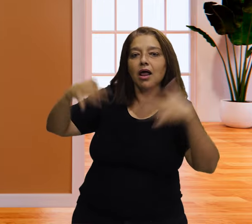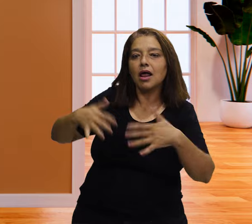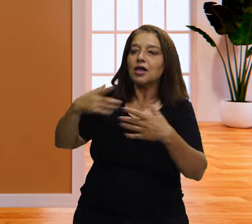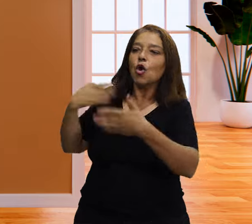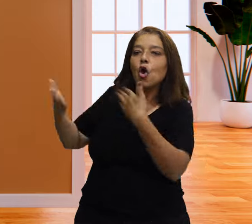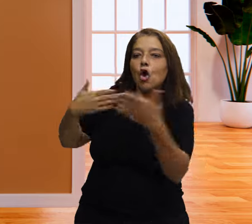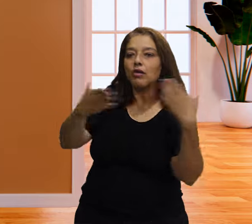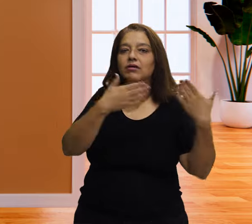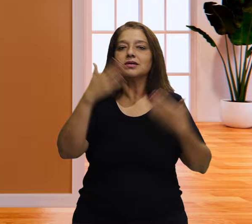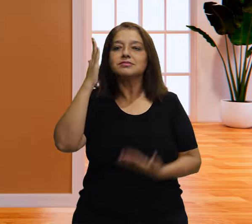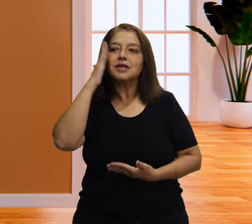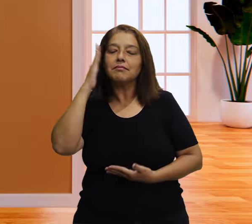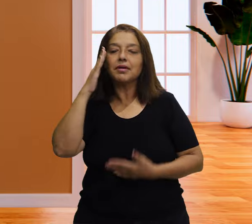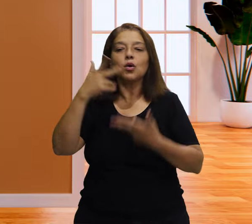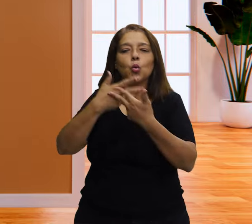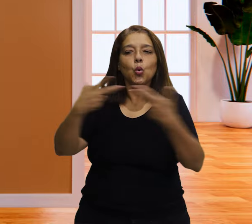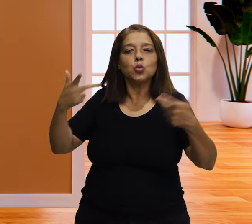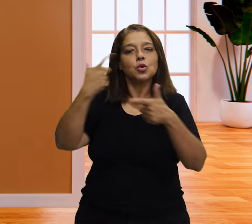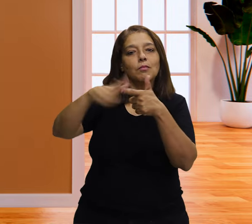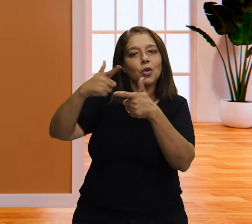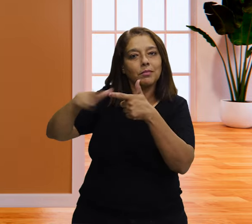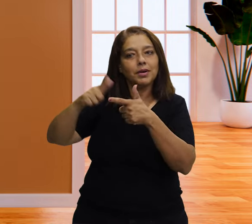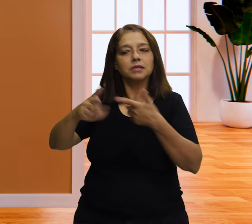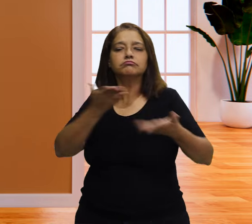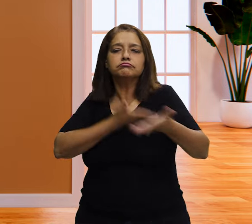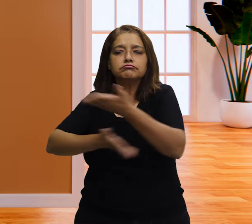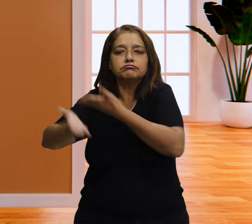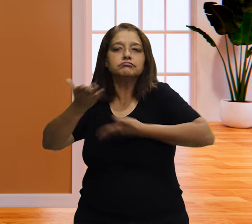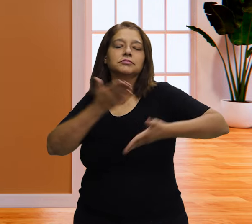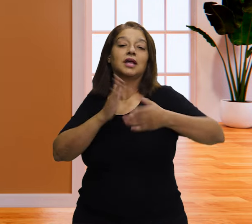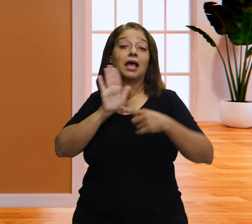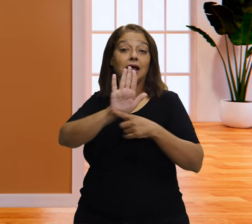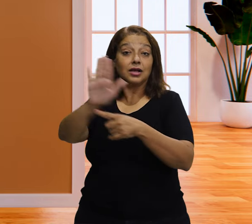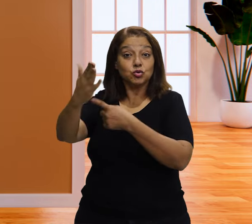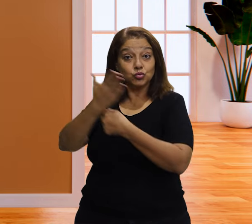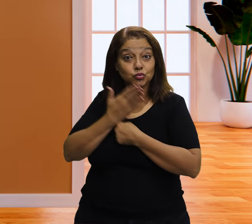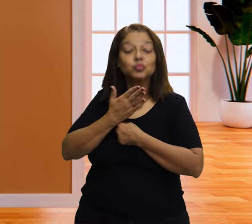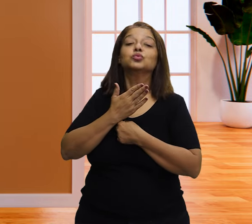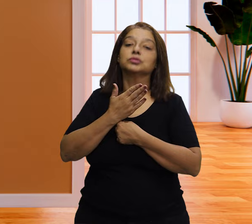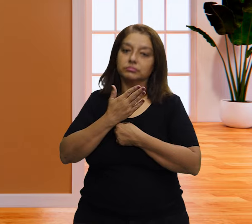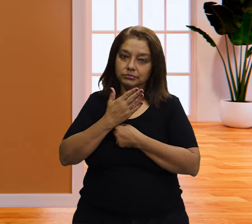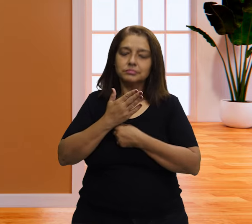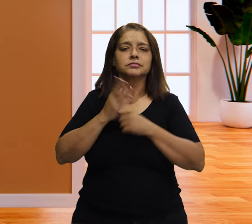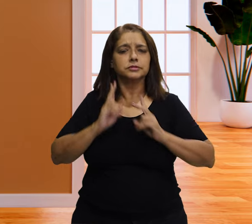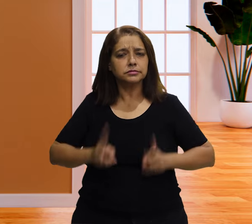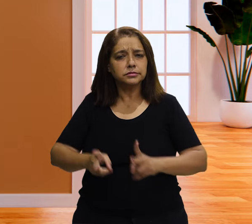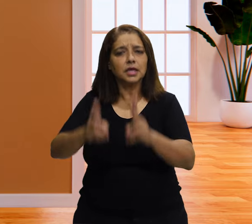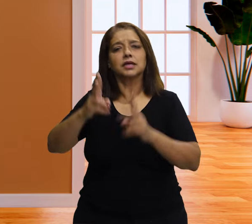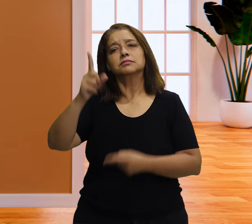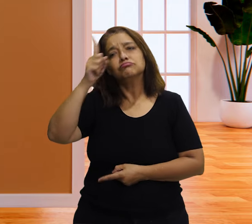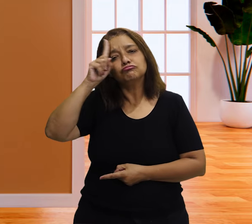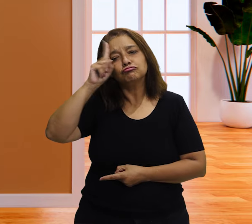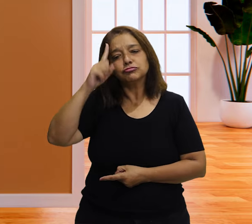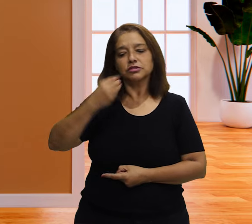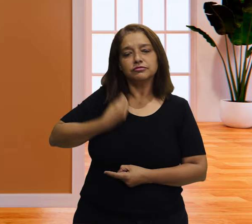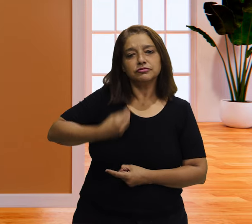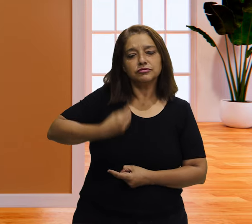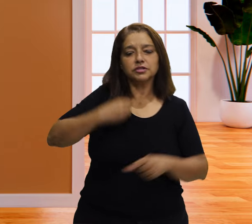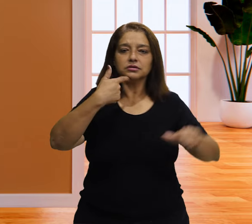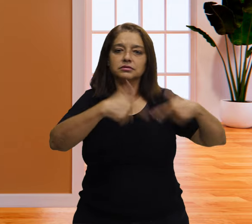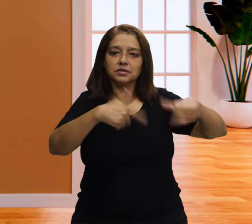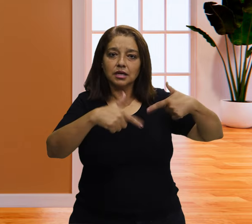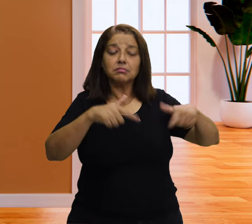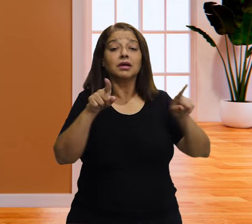cotidiano. Compartilhar entre si o que fazem, desde questões do dia a dia, do trabalho, até como enfrentam